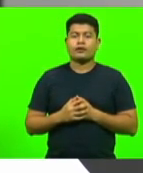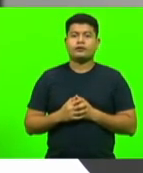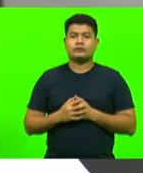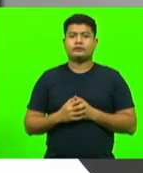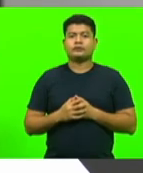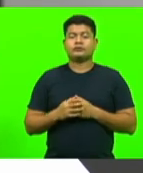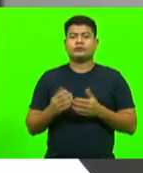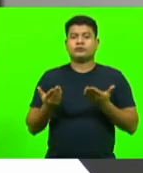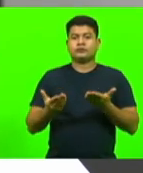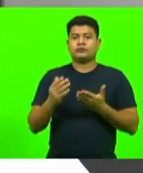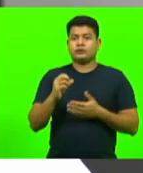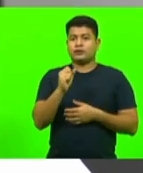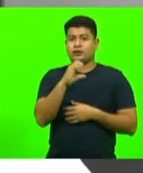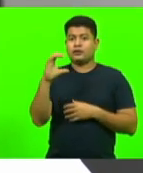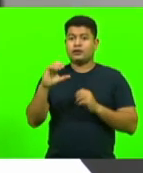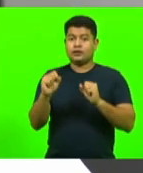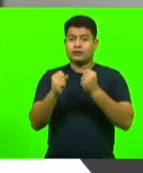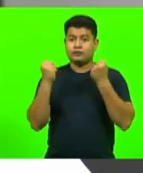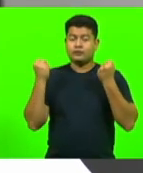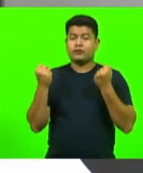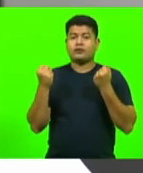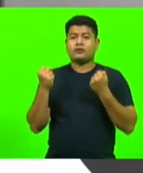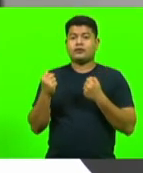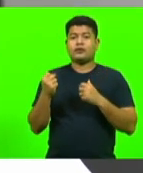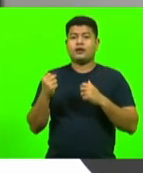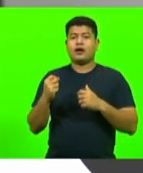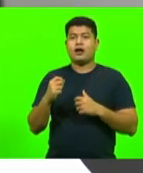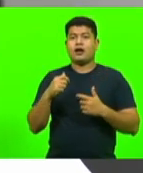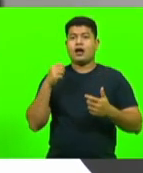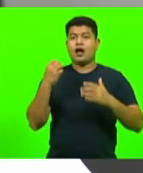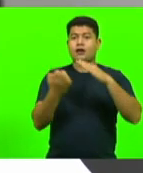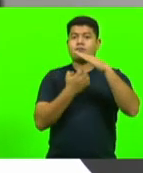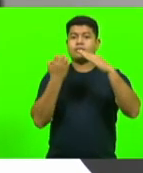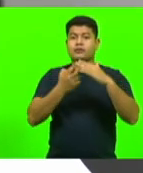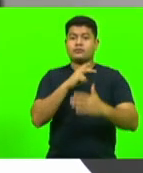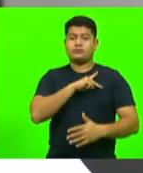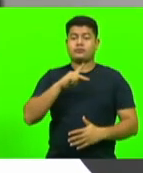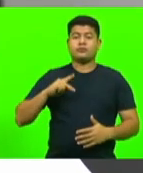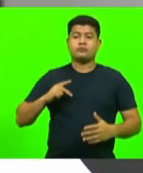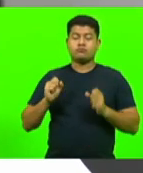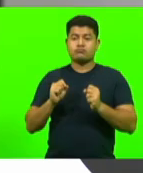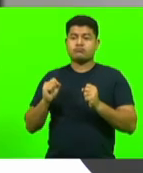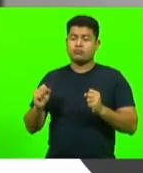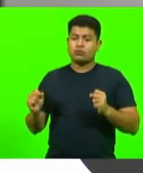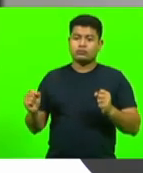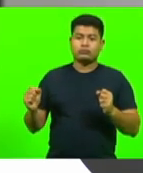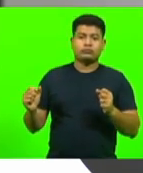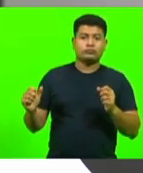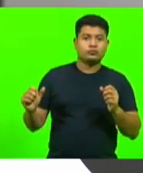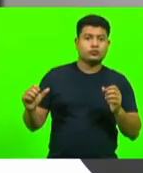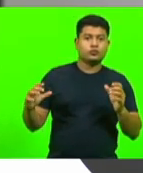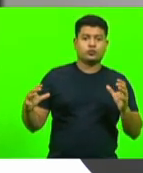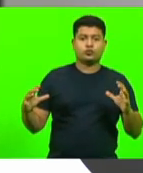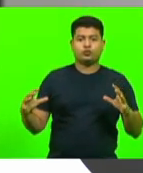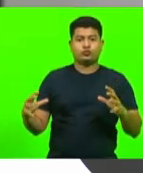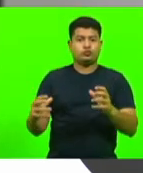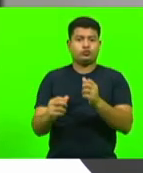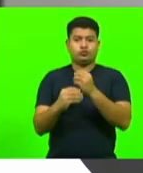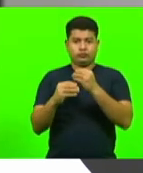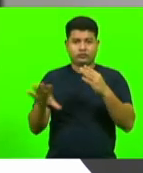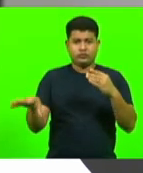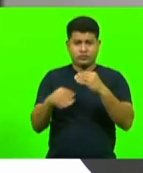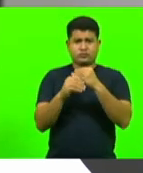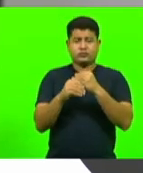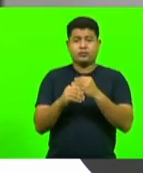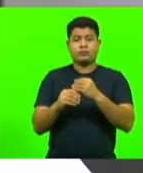das empresas públicas nós poderíamos fazer uma junção a partir das discussões que vieram para